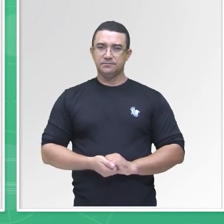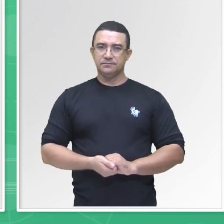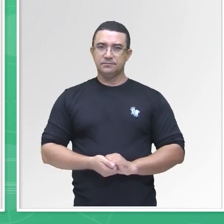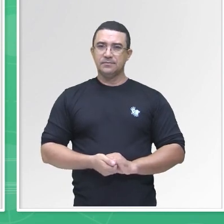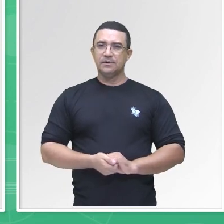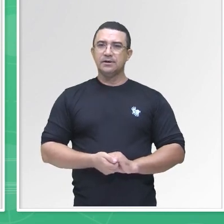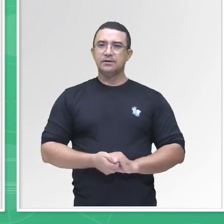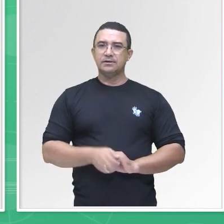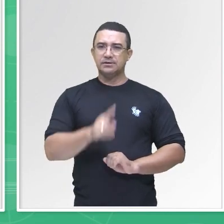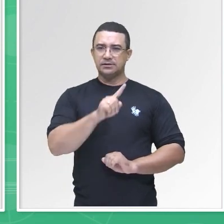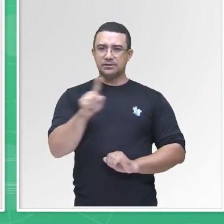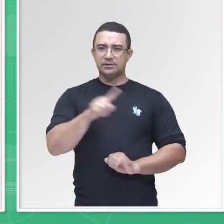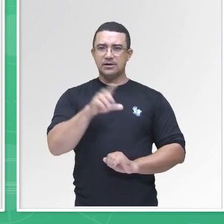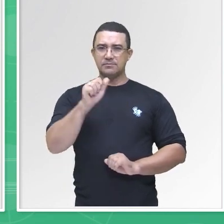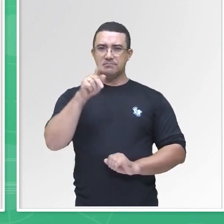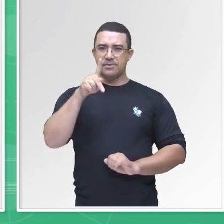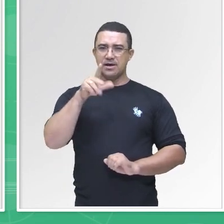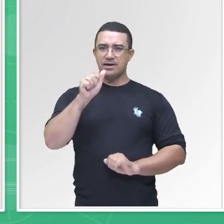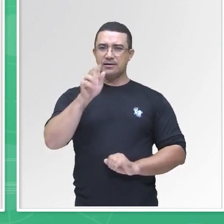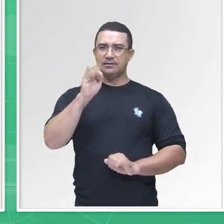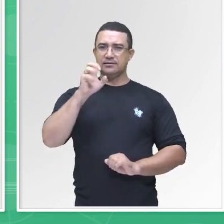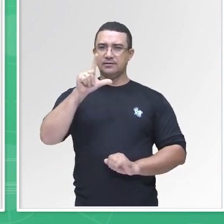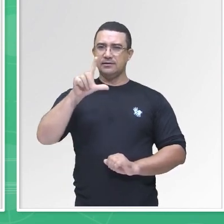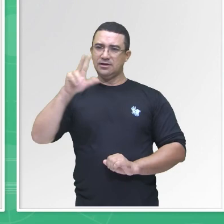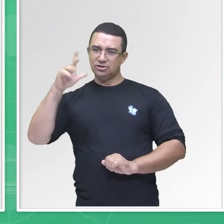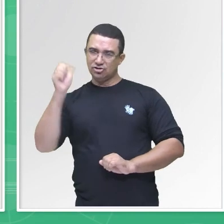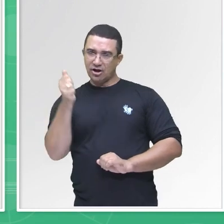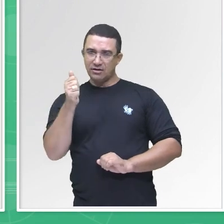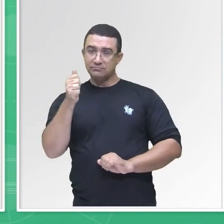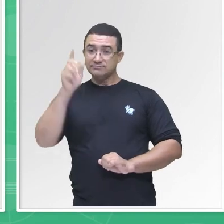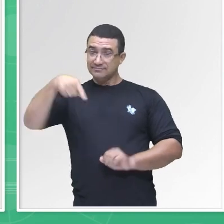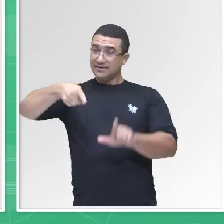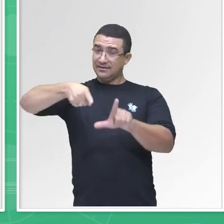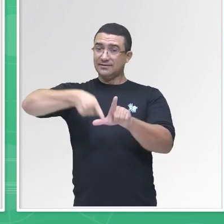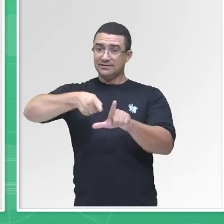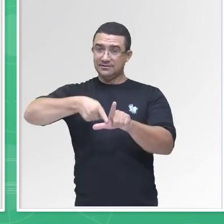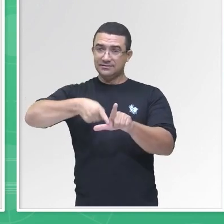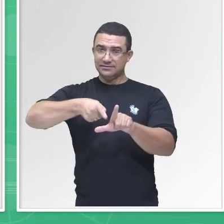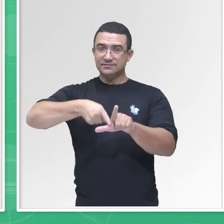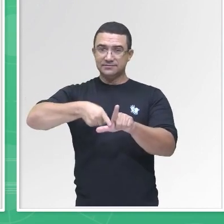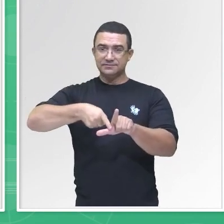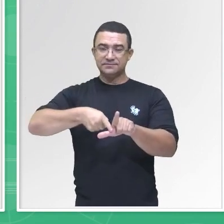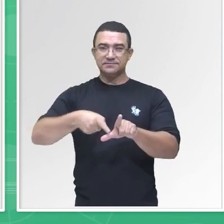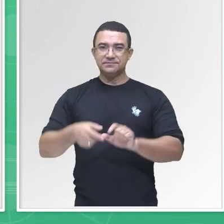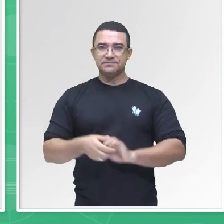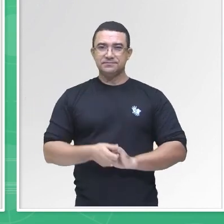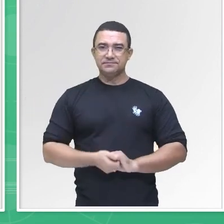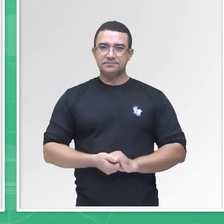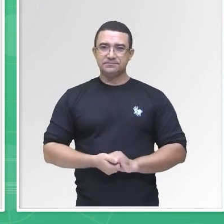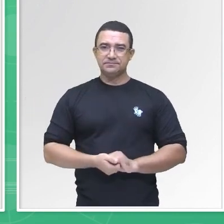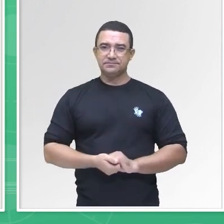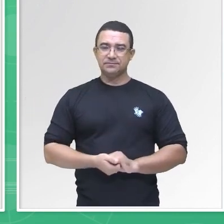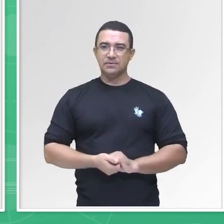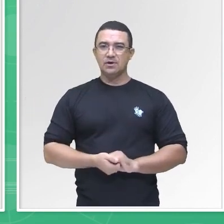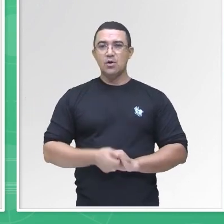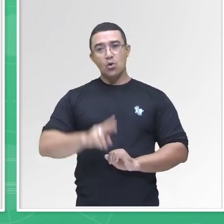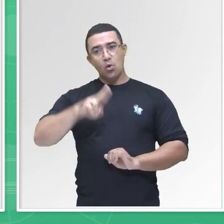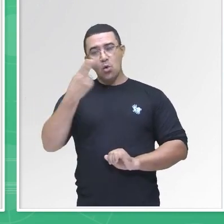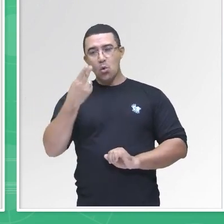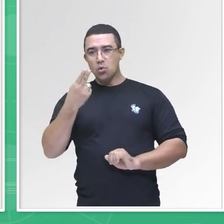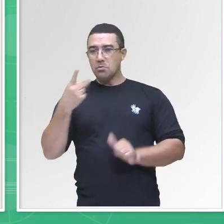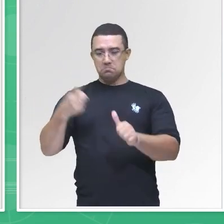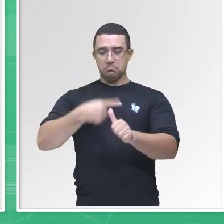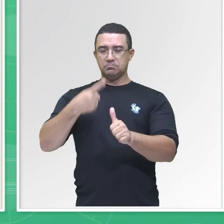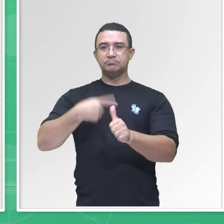E sapatilha, sapatilha. Começa com la seta, com la seta.